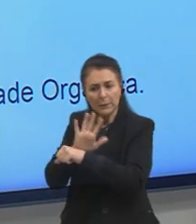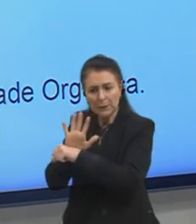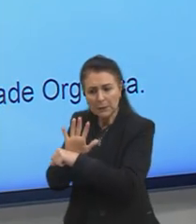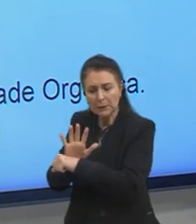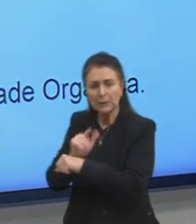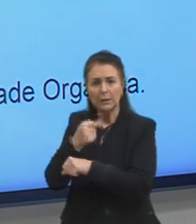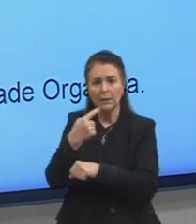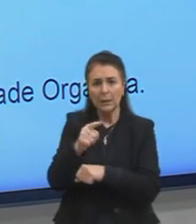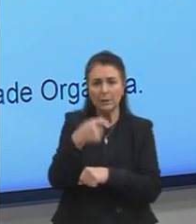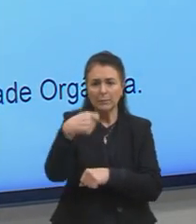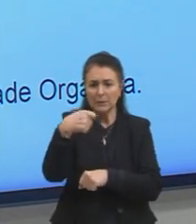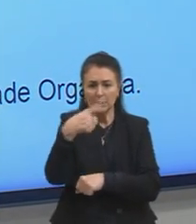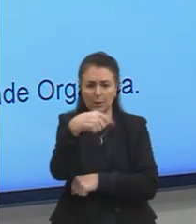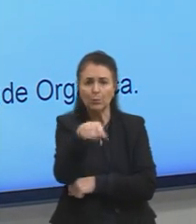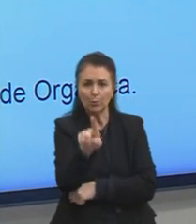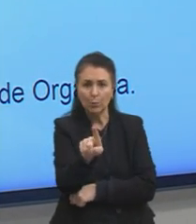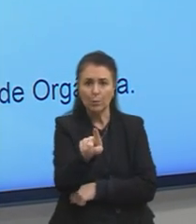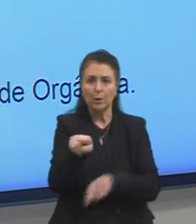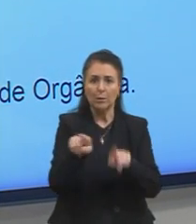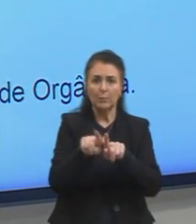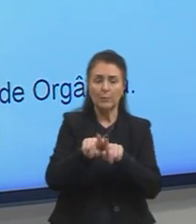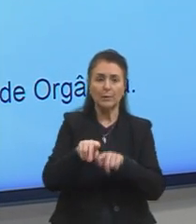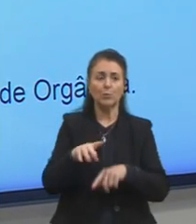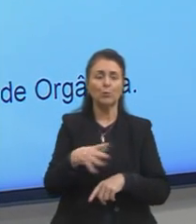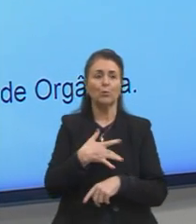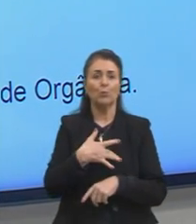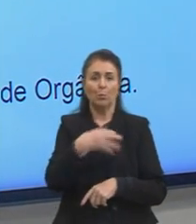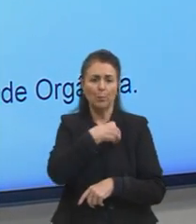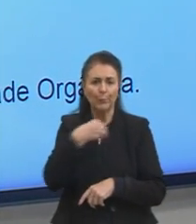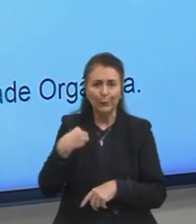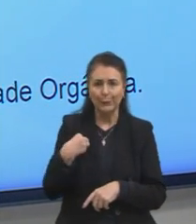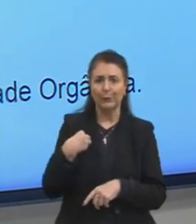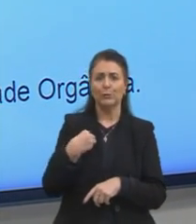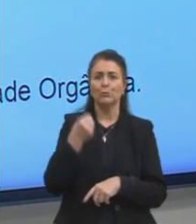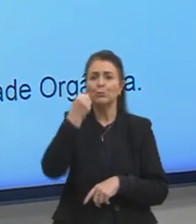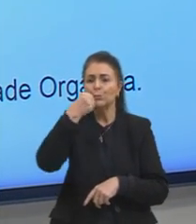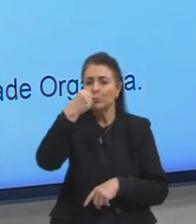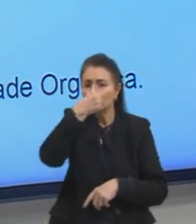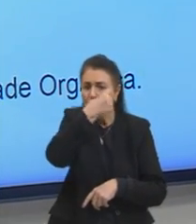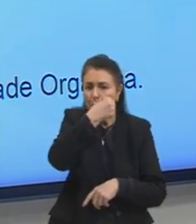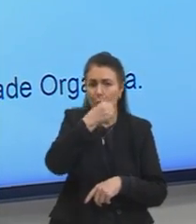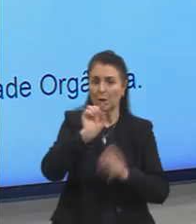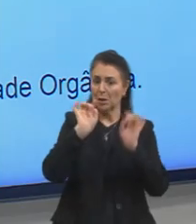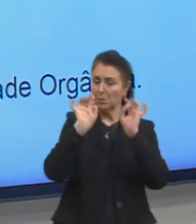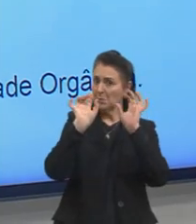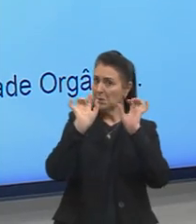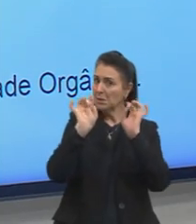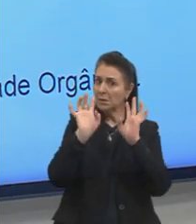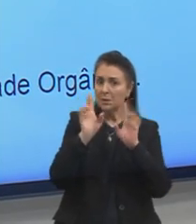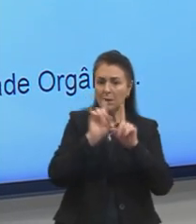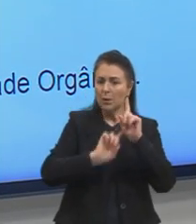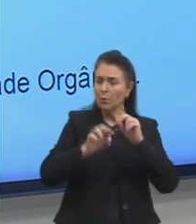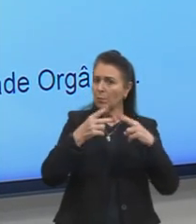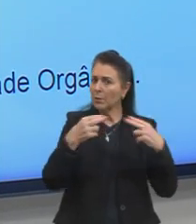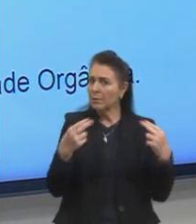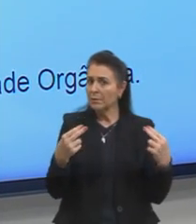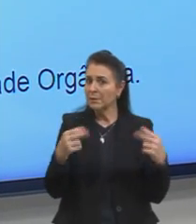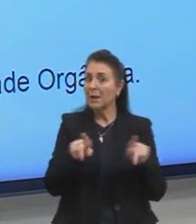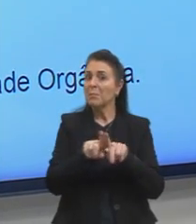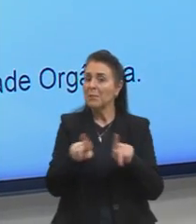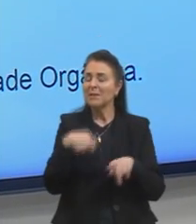consultório dentário no consultório médico né o dentista especialista em alguma pequena coisa